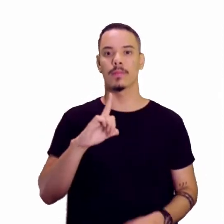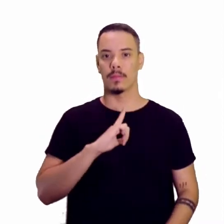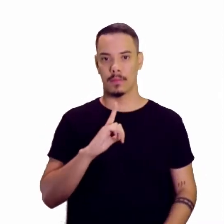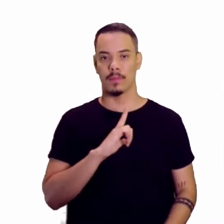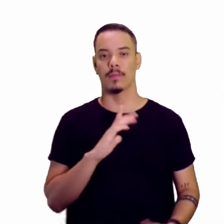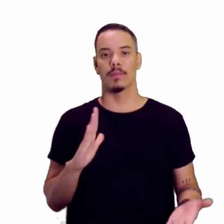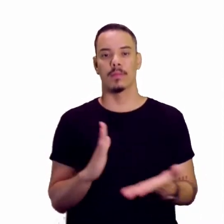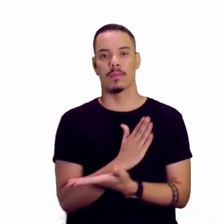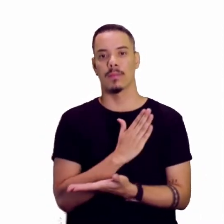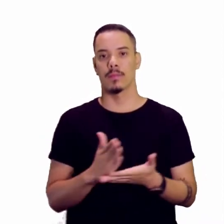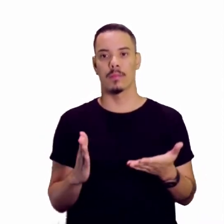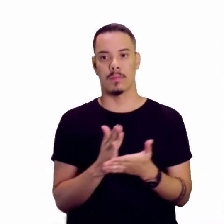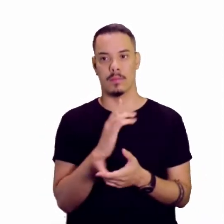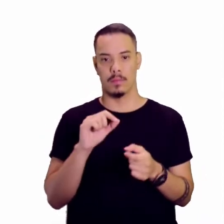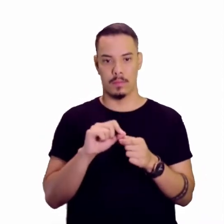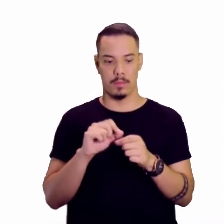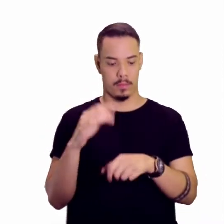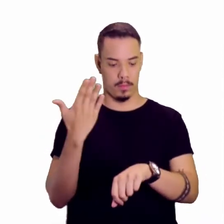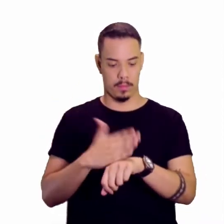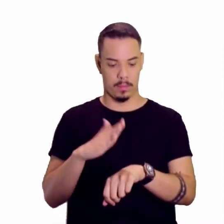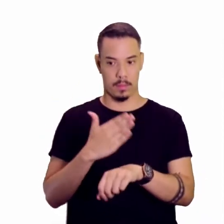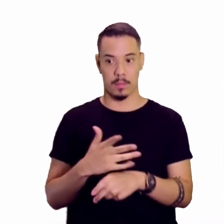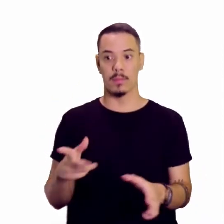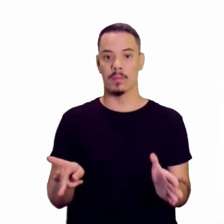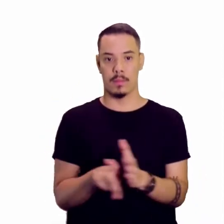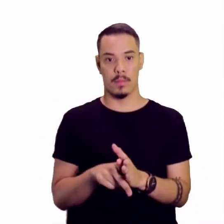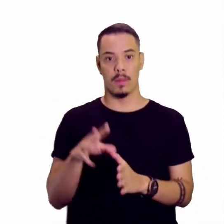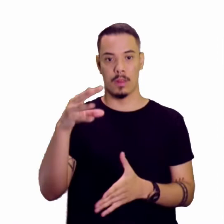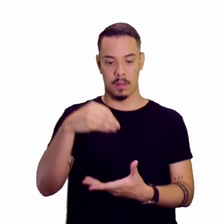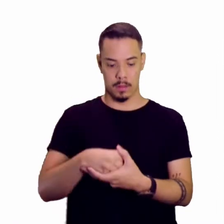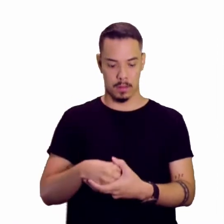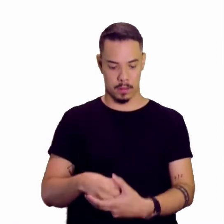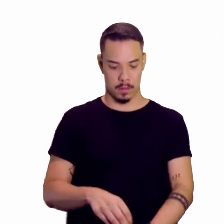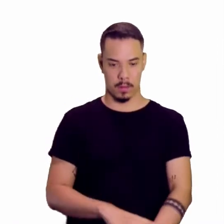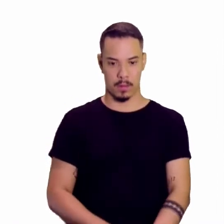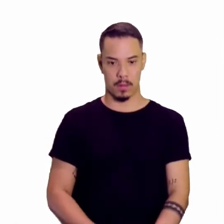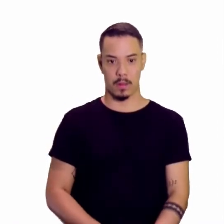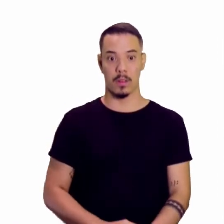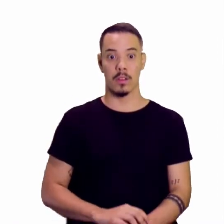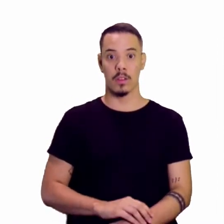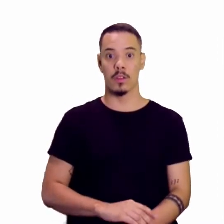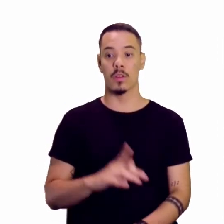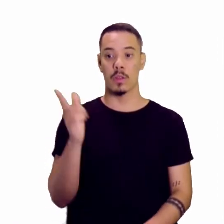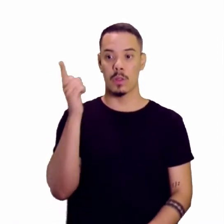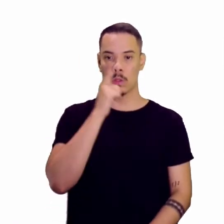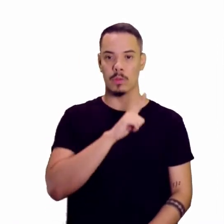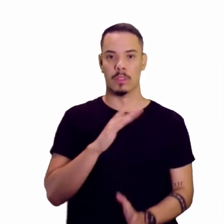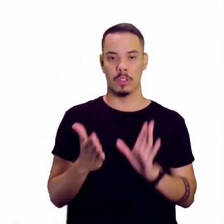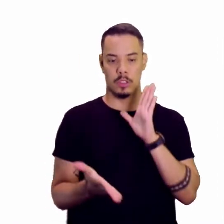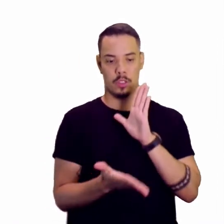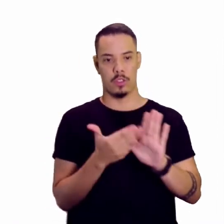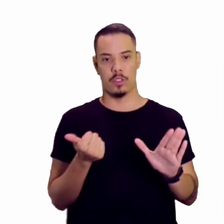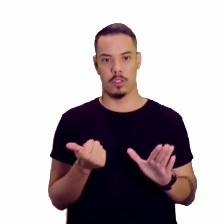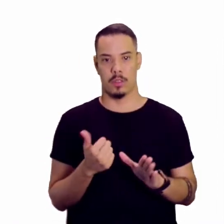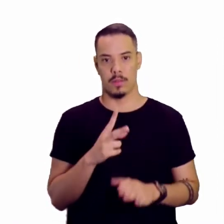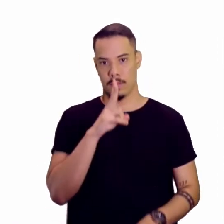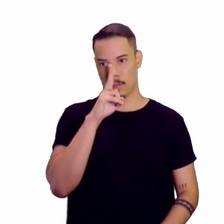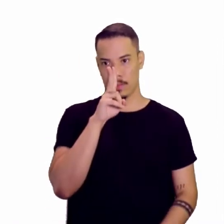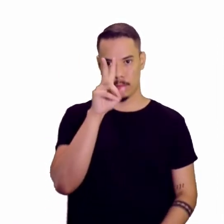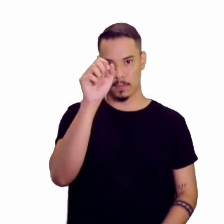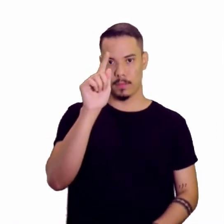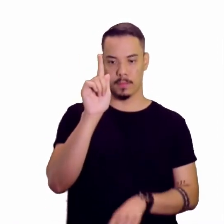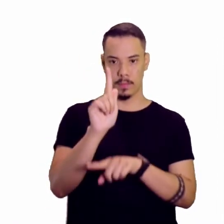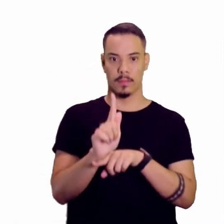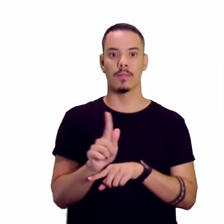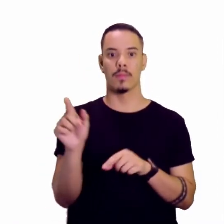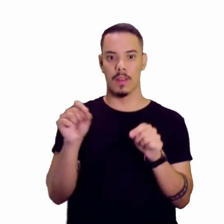né? Simulação, né? Isso. Eles tiram, né? Consegue tirar a força gravitacional